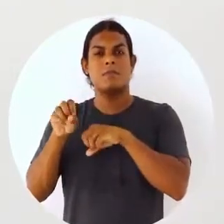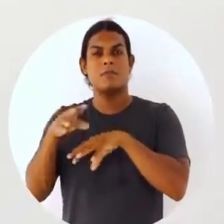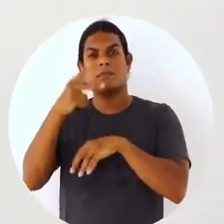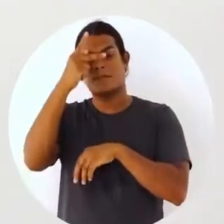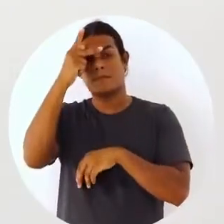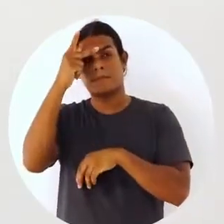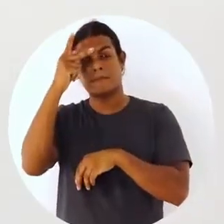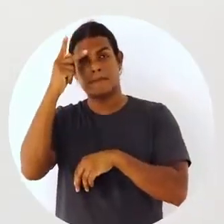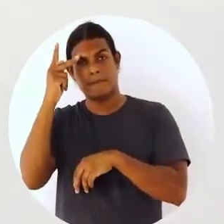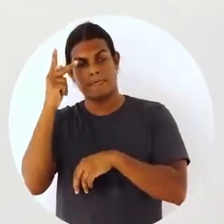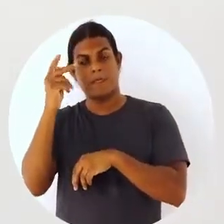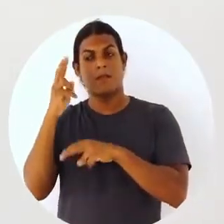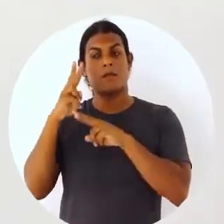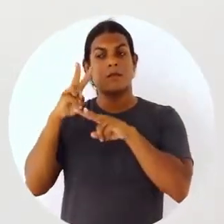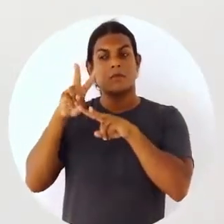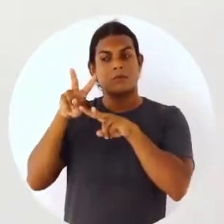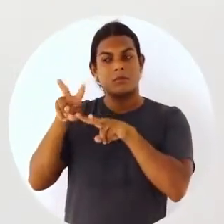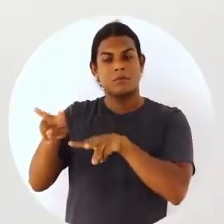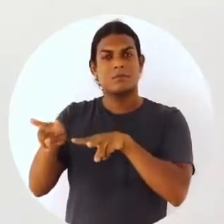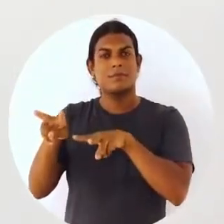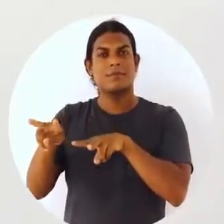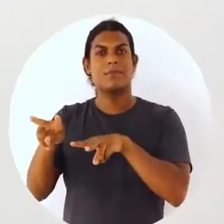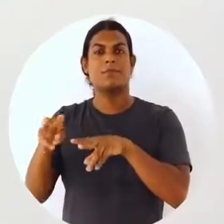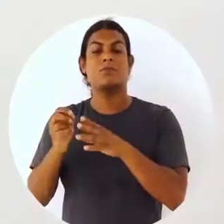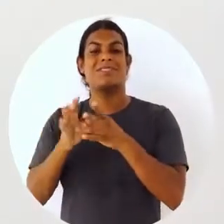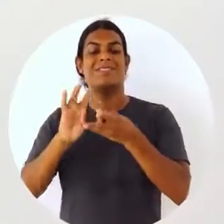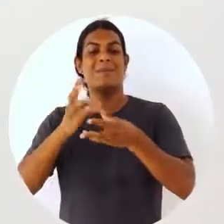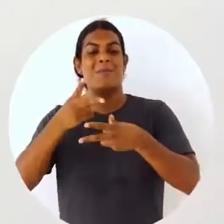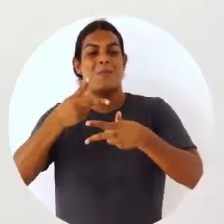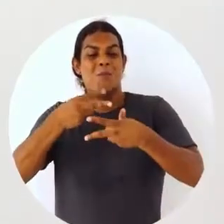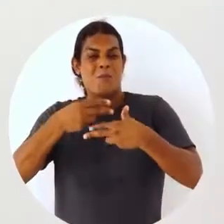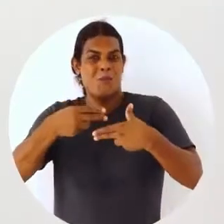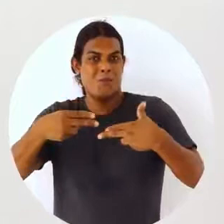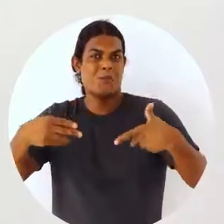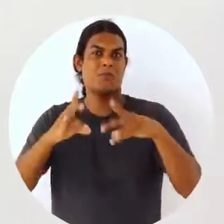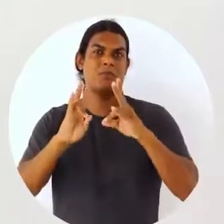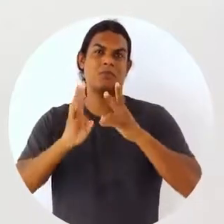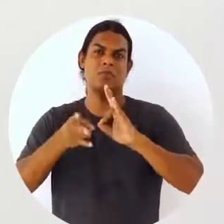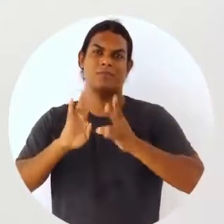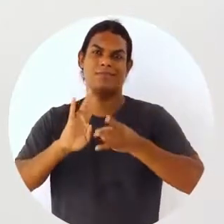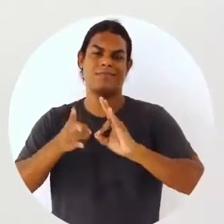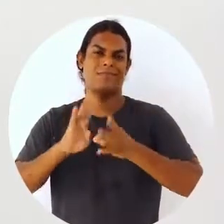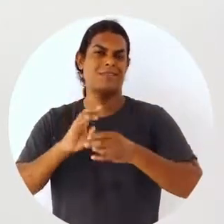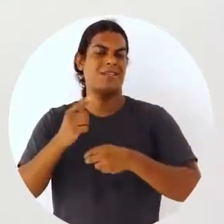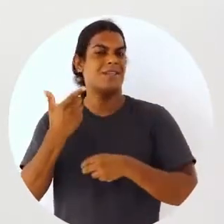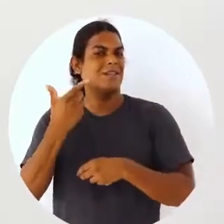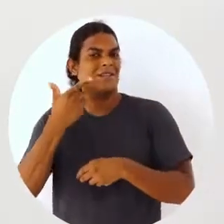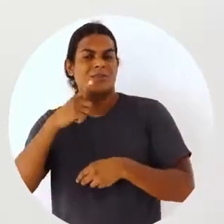oficinas que estavam sendo implantadas eram muito grandes e eles estavam vendendo menos.